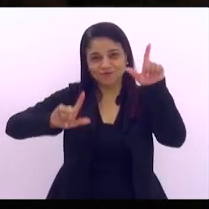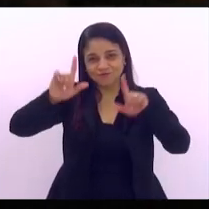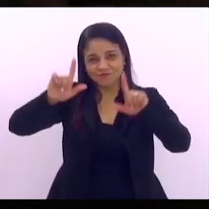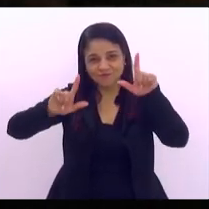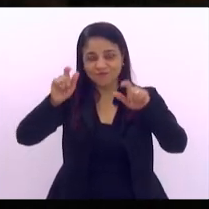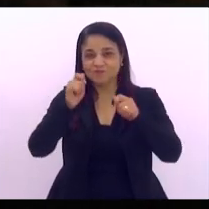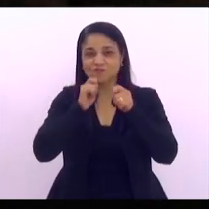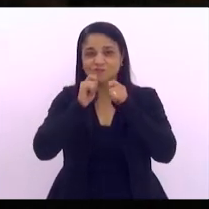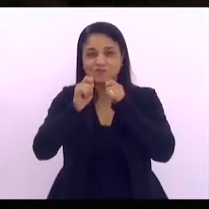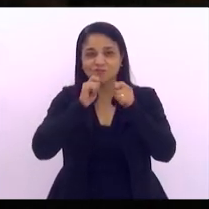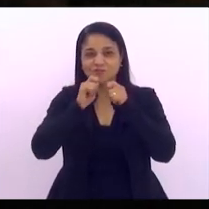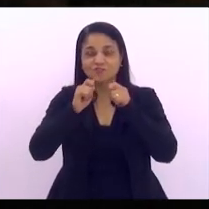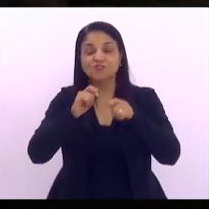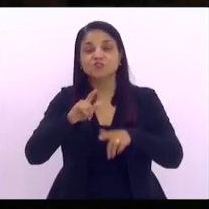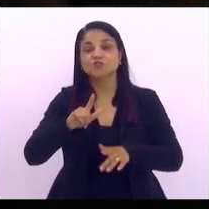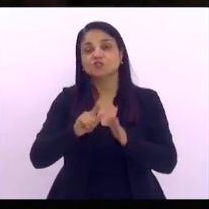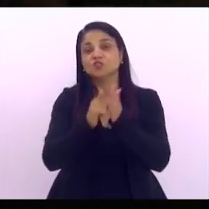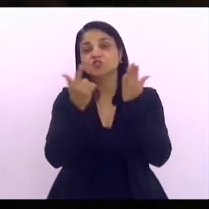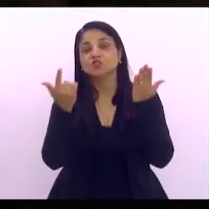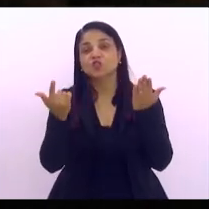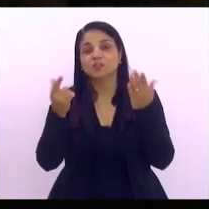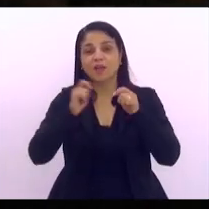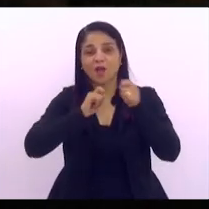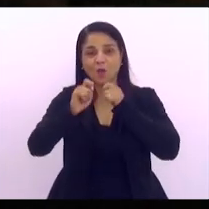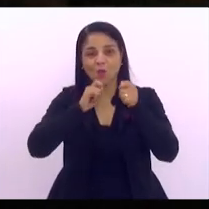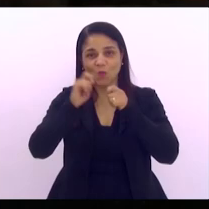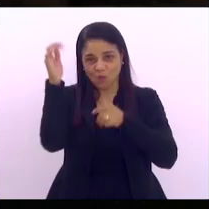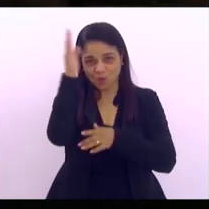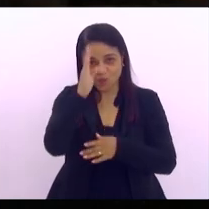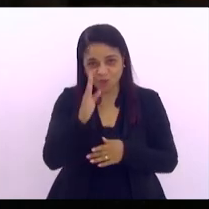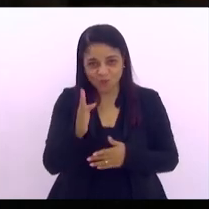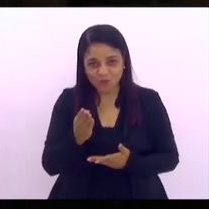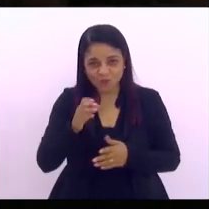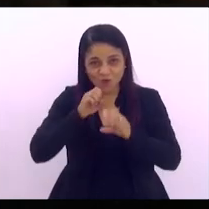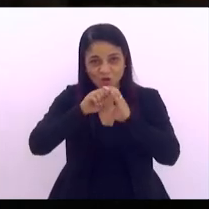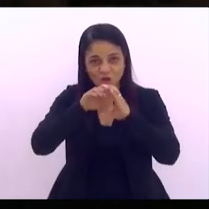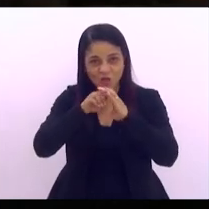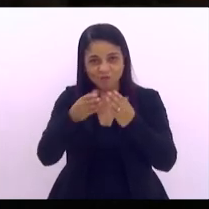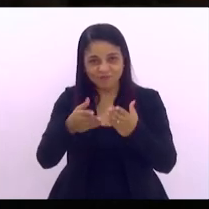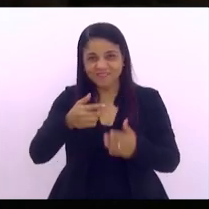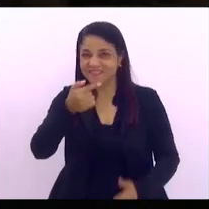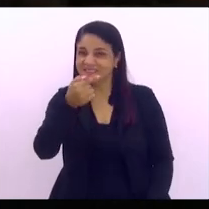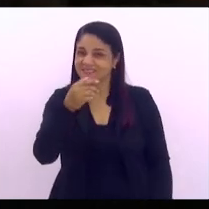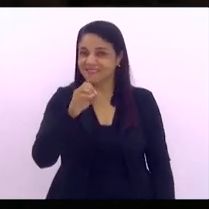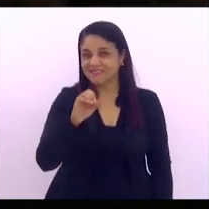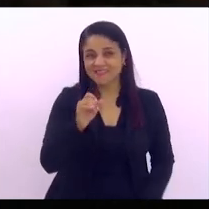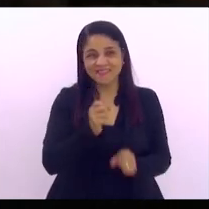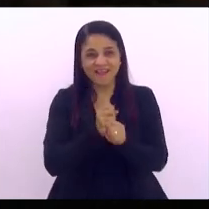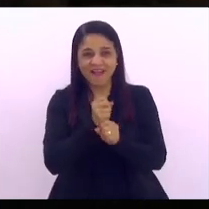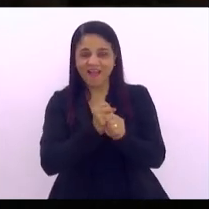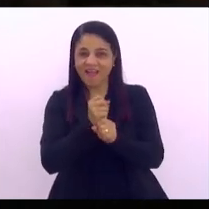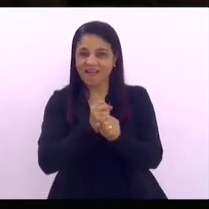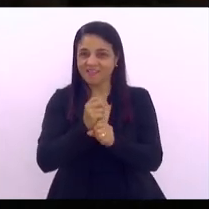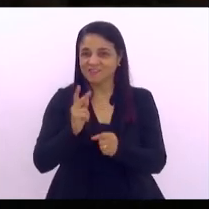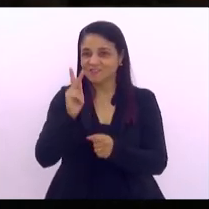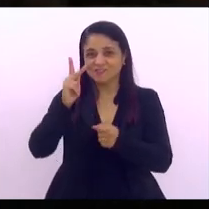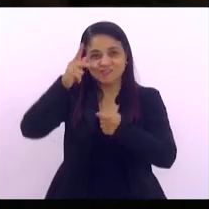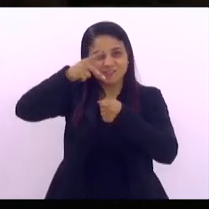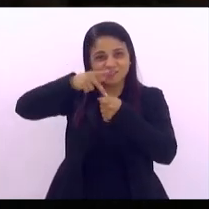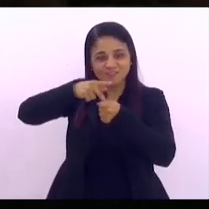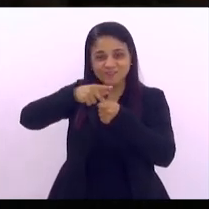4 milhas para ter esse Golden Break, para dizer, estamos fazendo 70 anos. Meu Deus, como